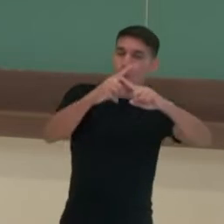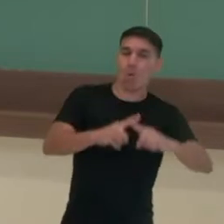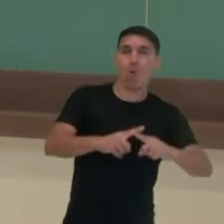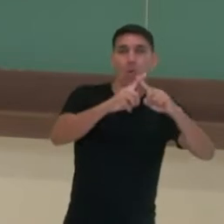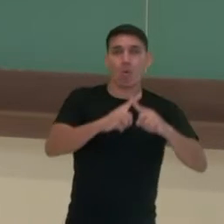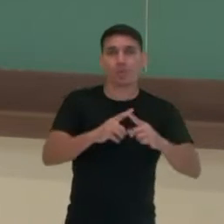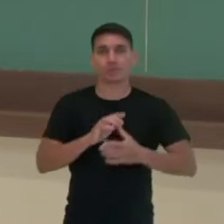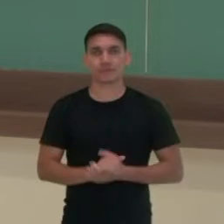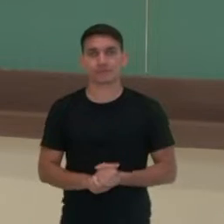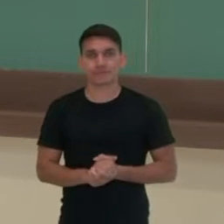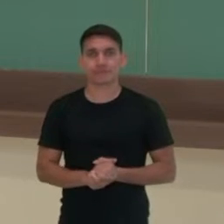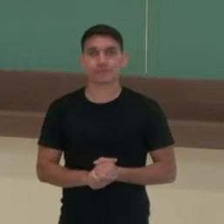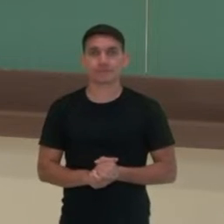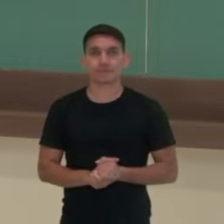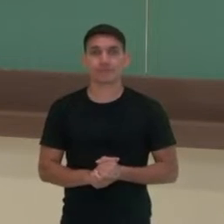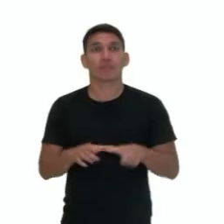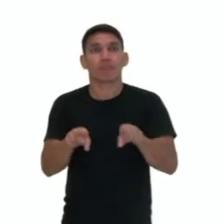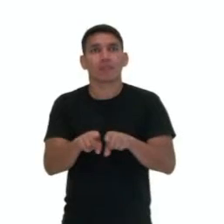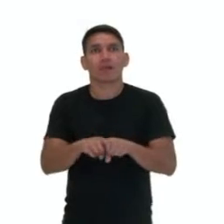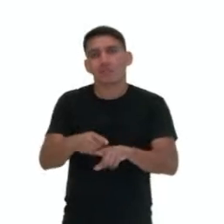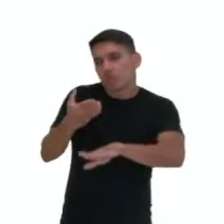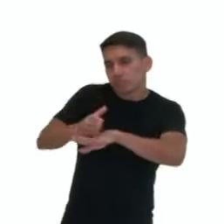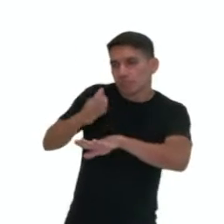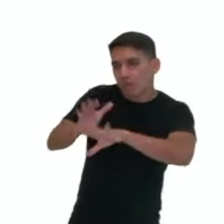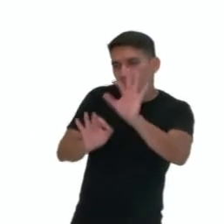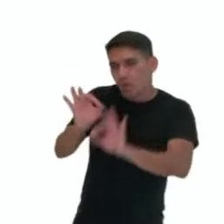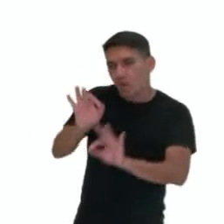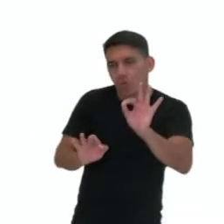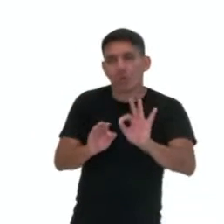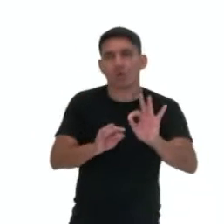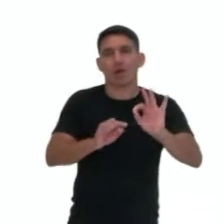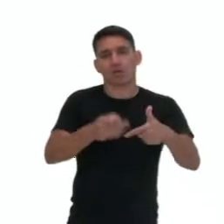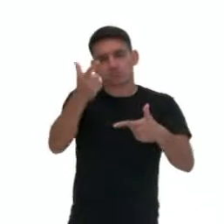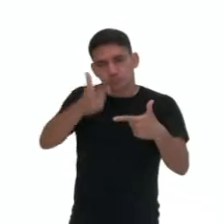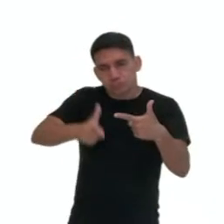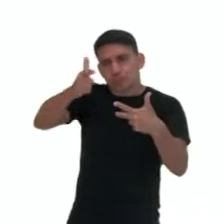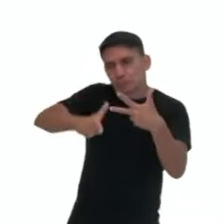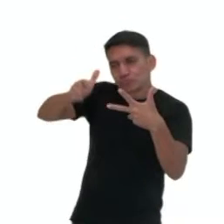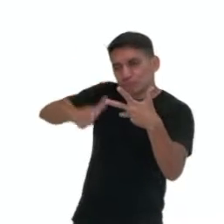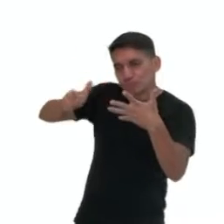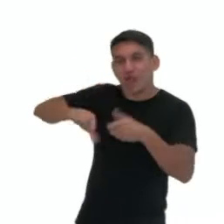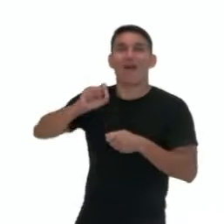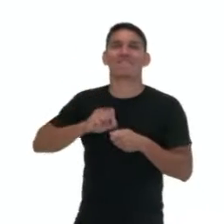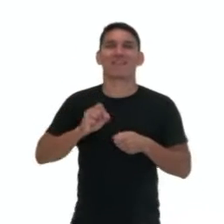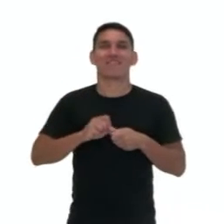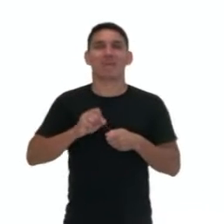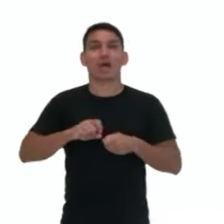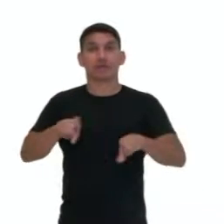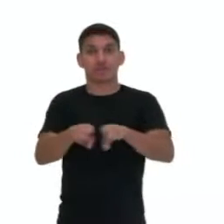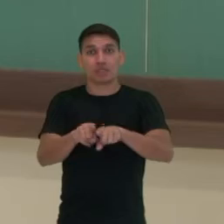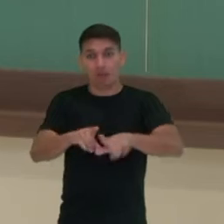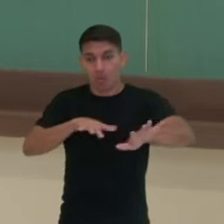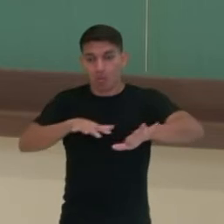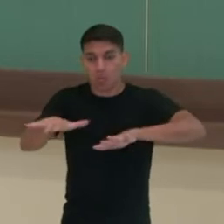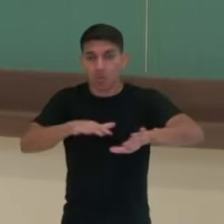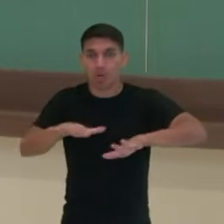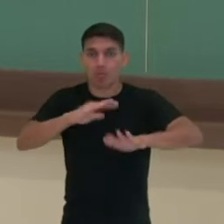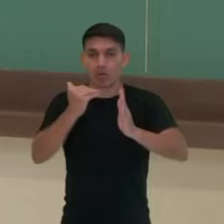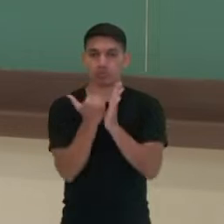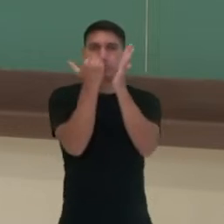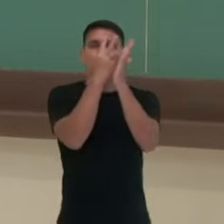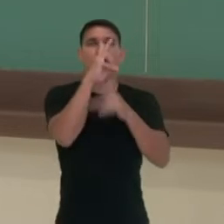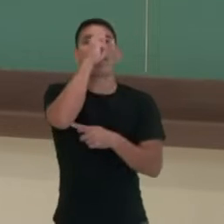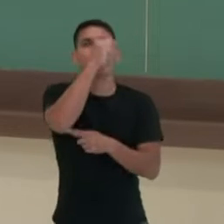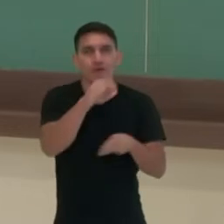mesmo. As sessões elas são planejadas de séries e também repetições de exercícios com intensidade e as frequências já